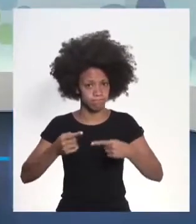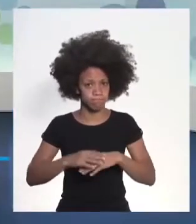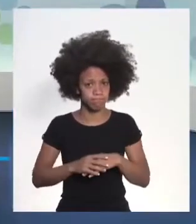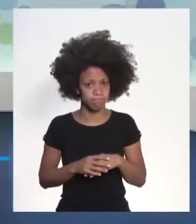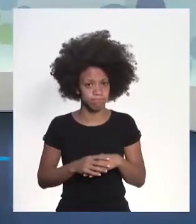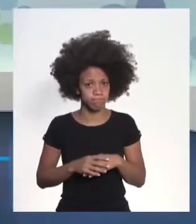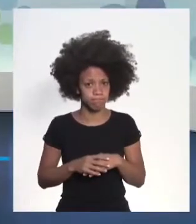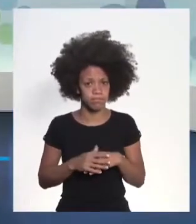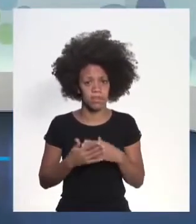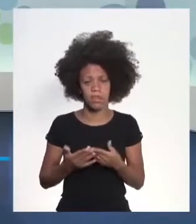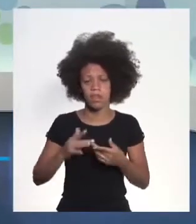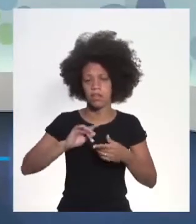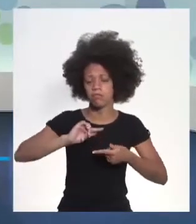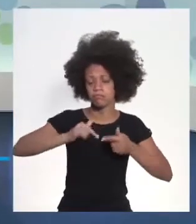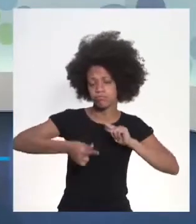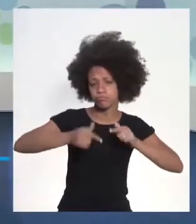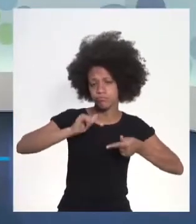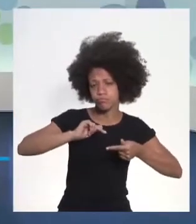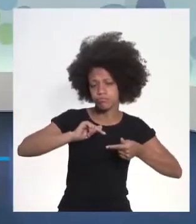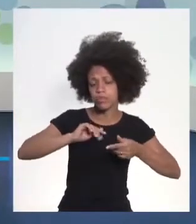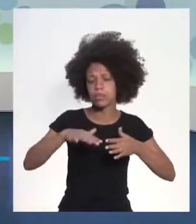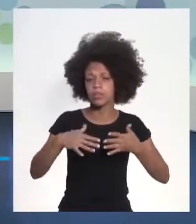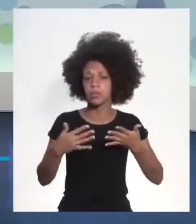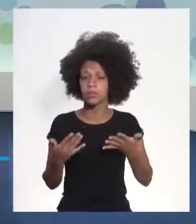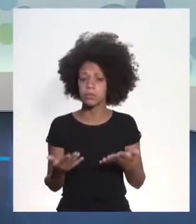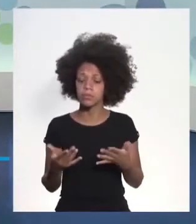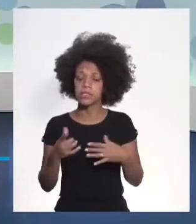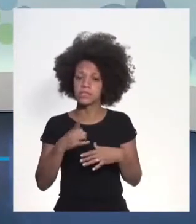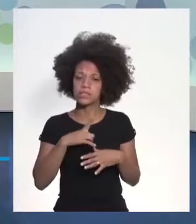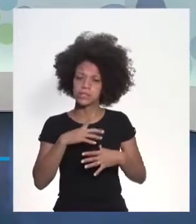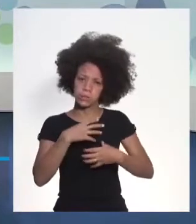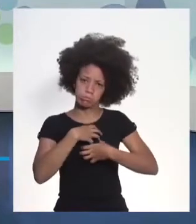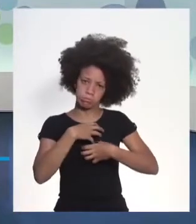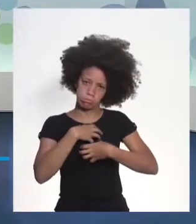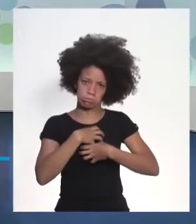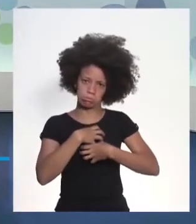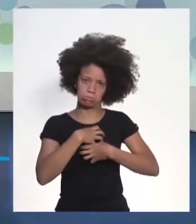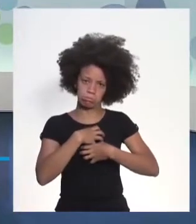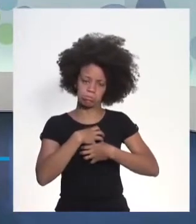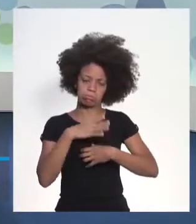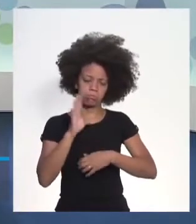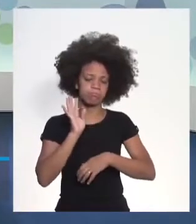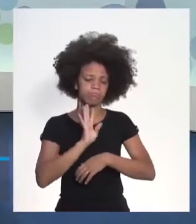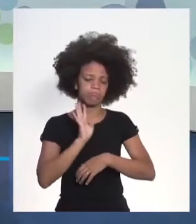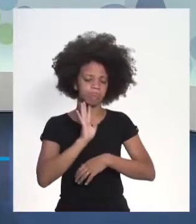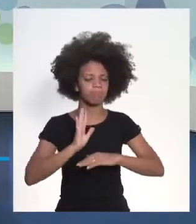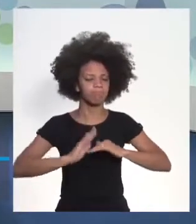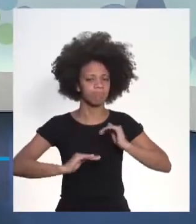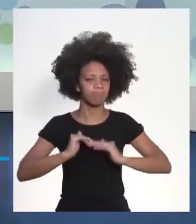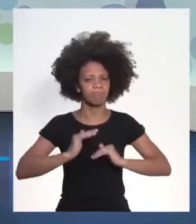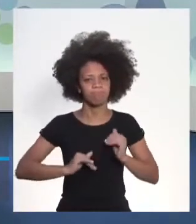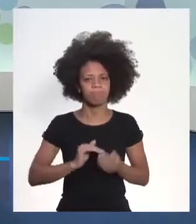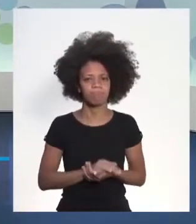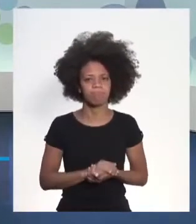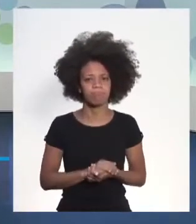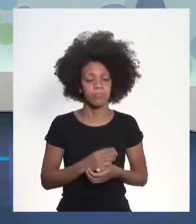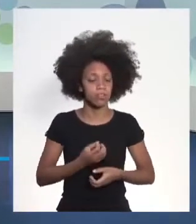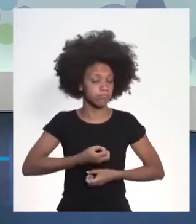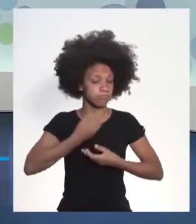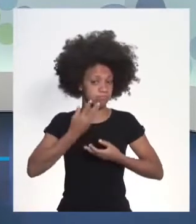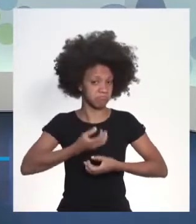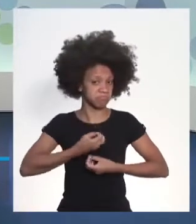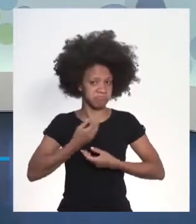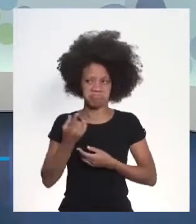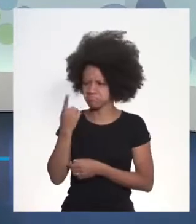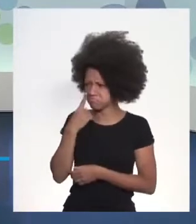né para que essa questão das variáveis Alice e aí quando a gente dá um sentido fica muito muito mais legal mas para através de coisinha